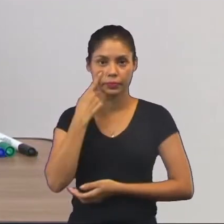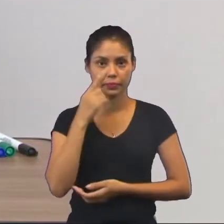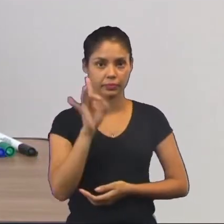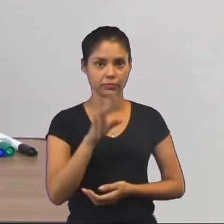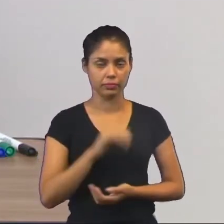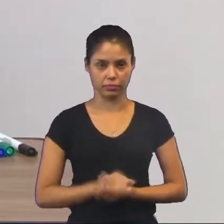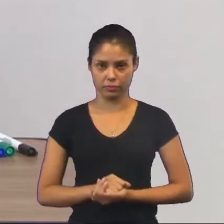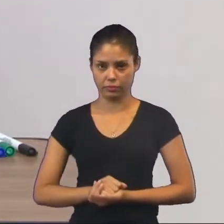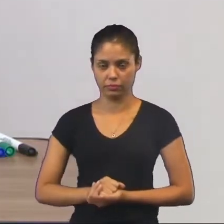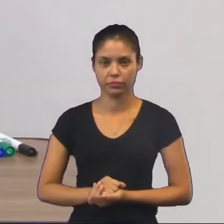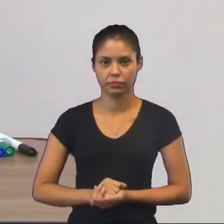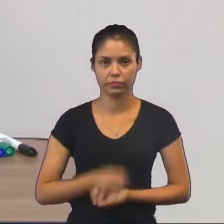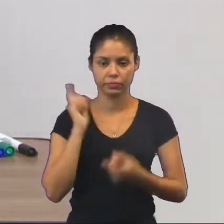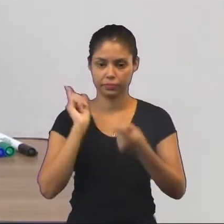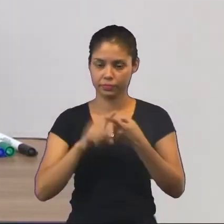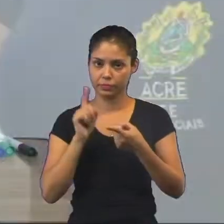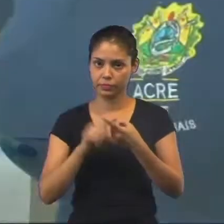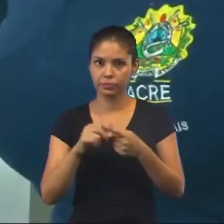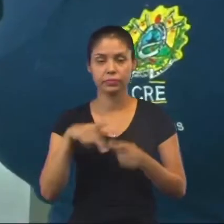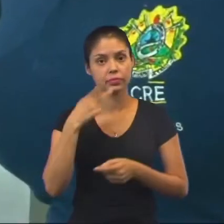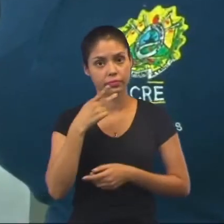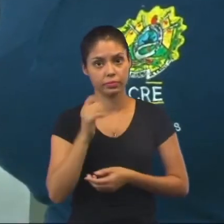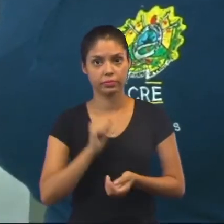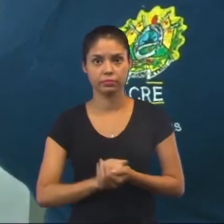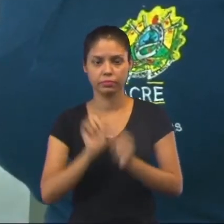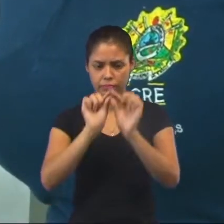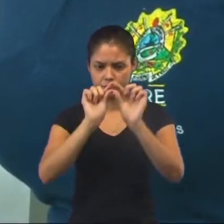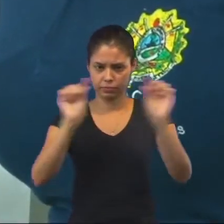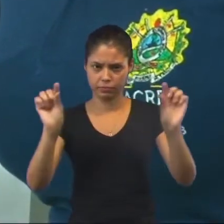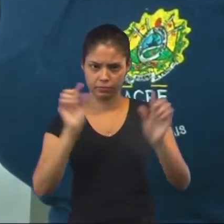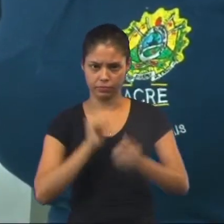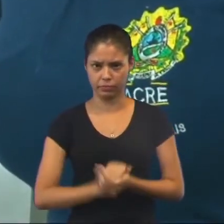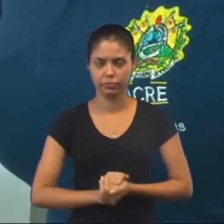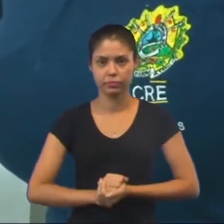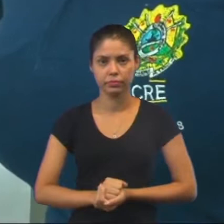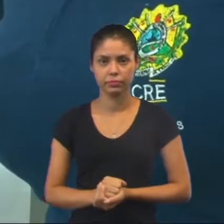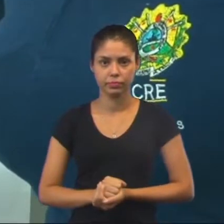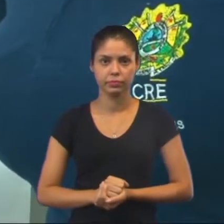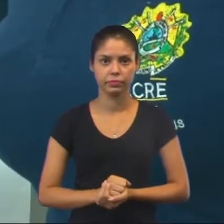só. A primeira fala que eu vou grifar é essa aqui.